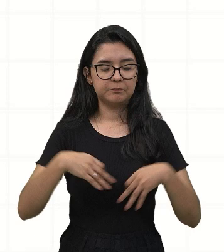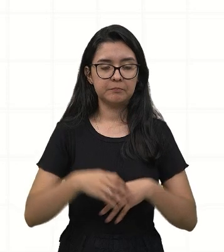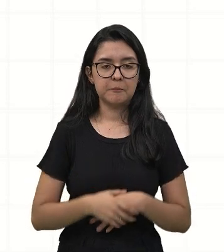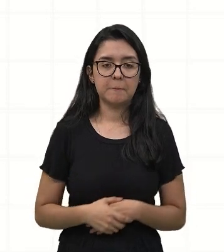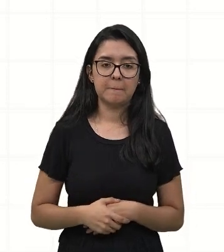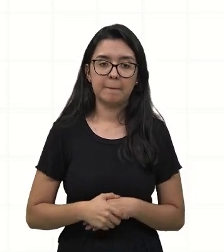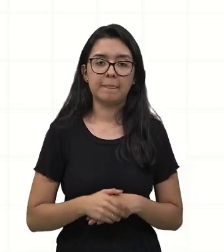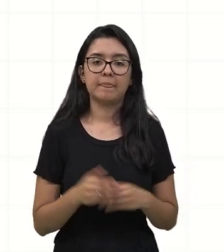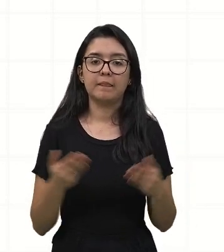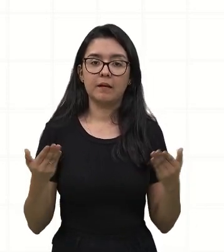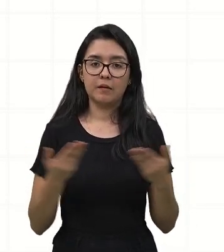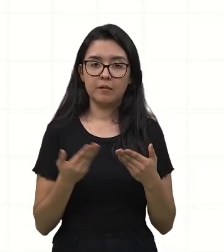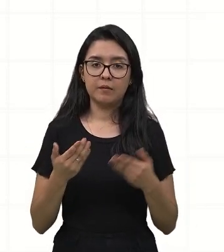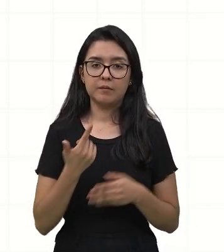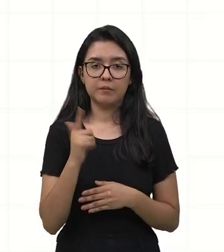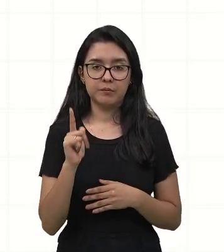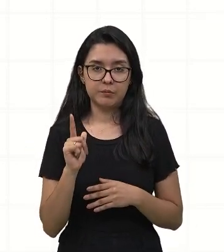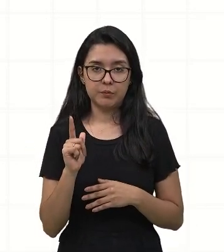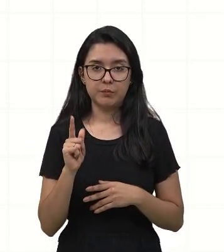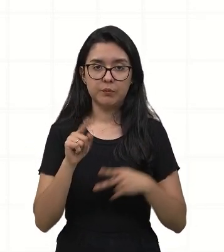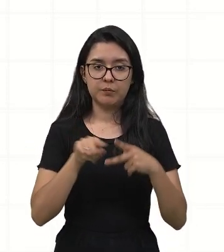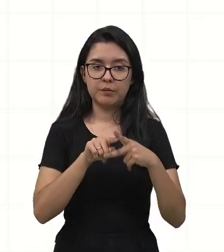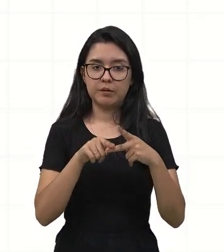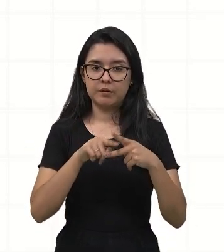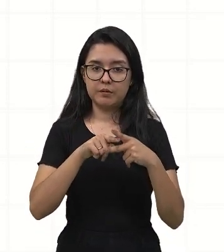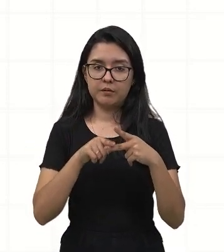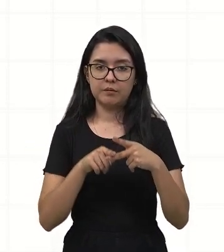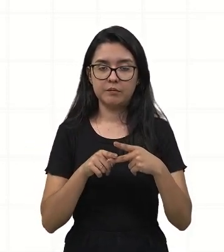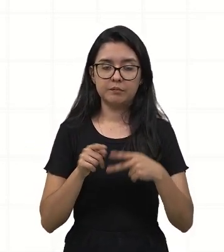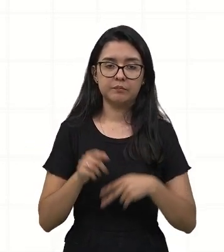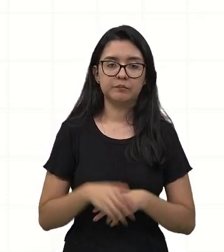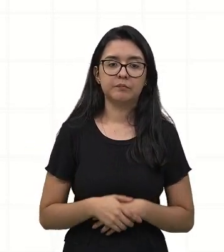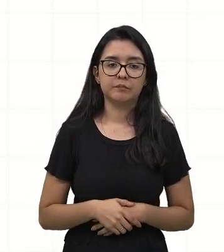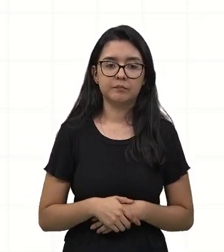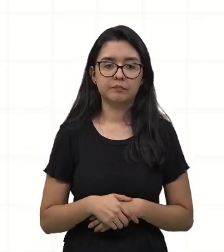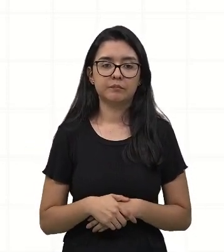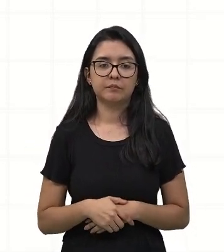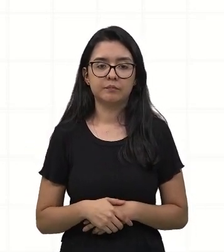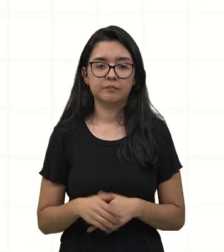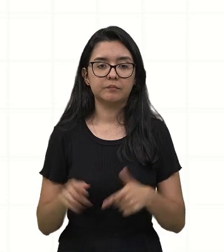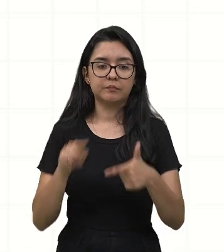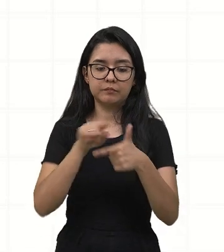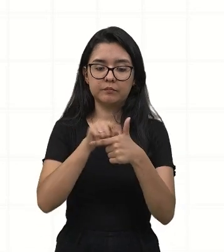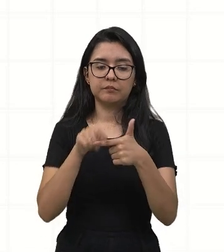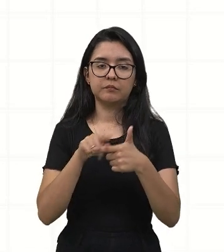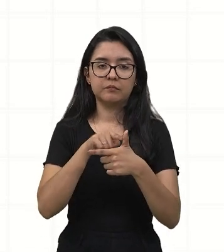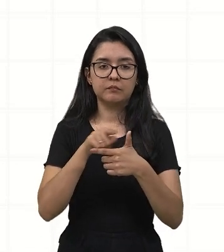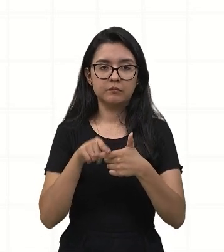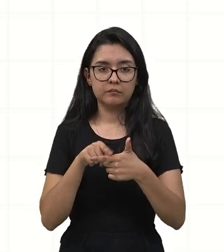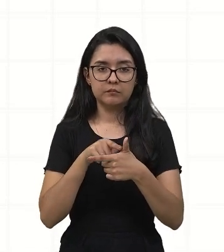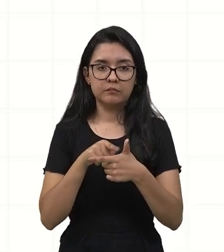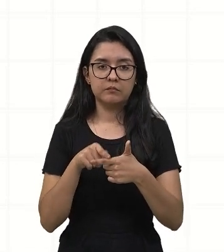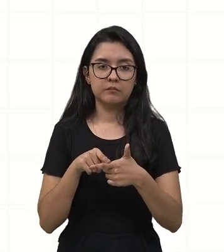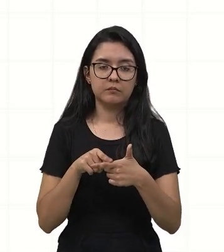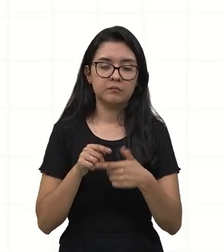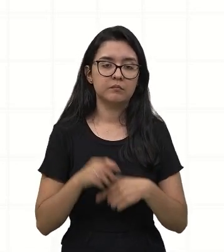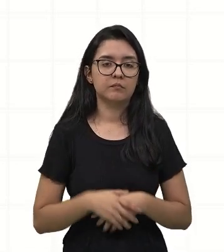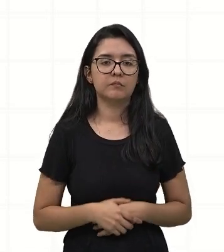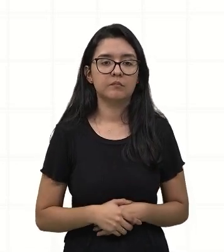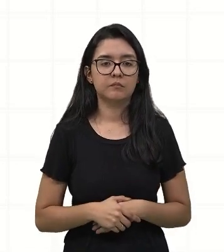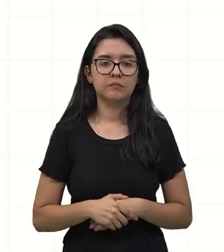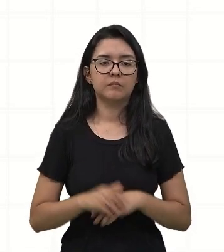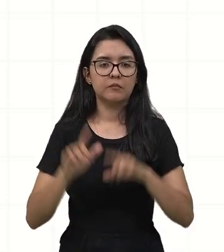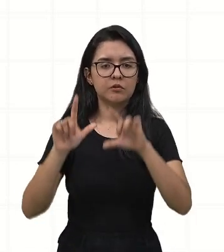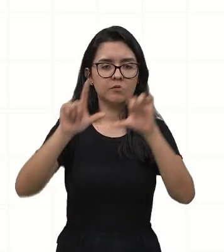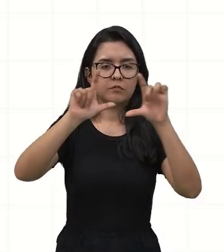Bom, vamos continuar. Vamos analisar outro ângulo, a letra alternativa B, ó. Vem aqui comigo. Vamos posicionar o transferidor, ó. Marca bem